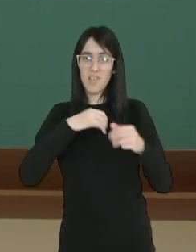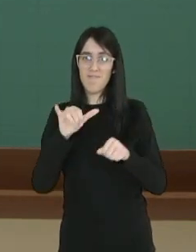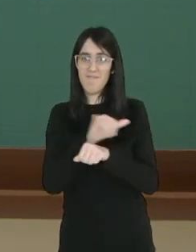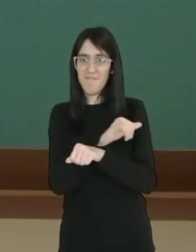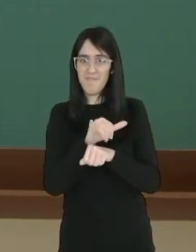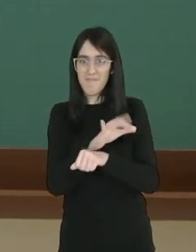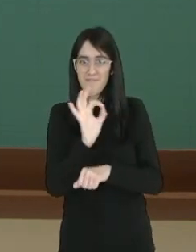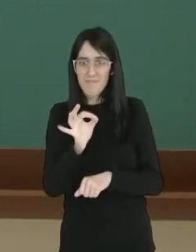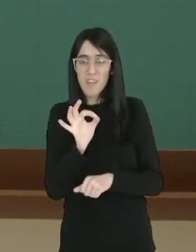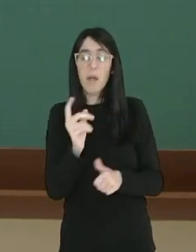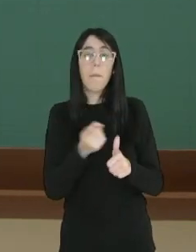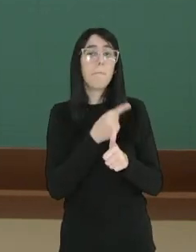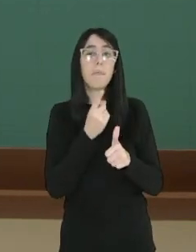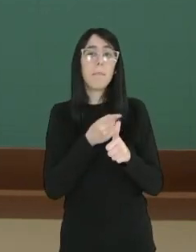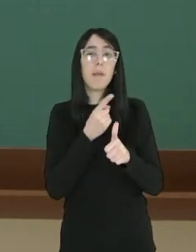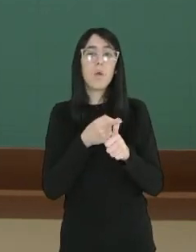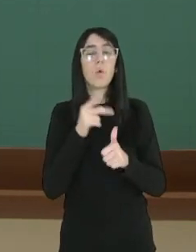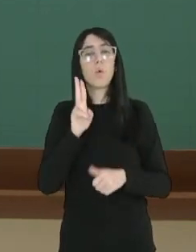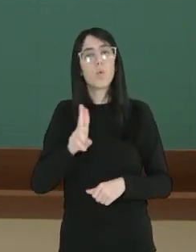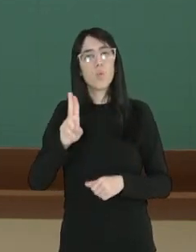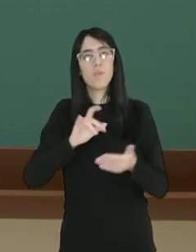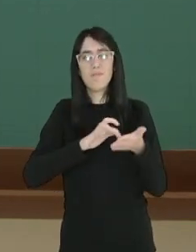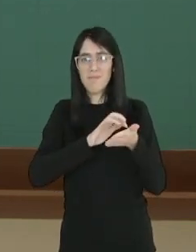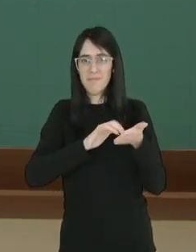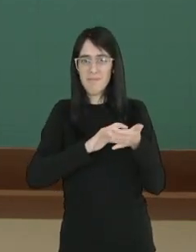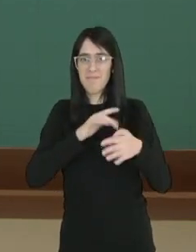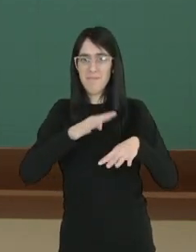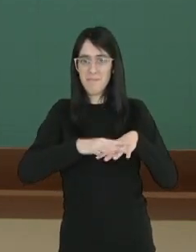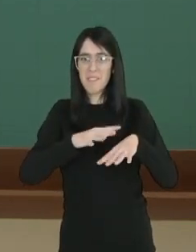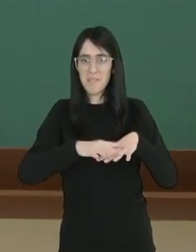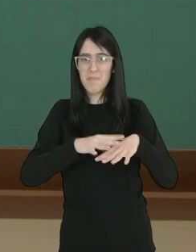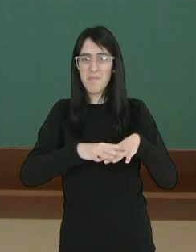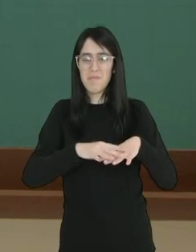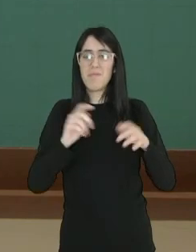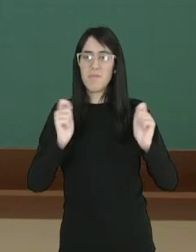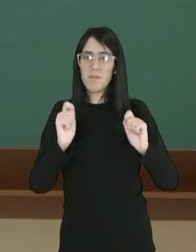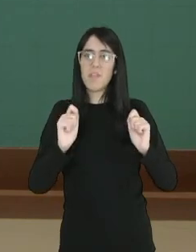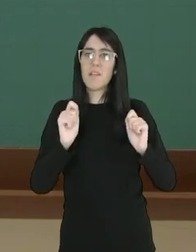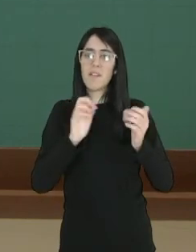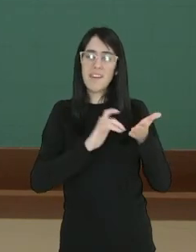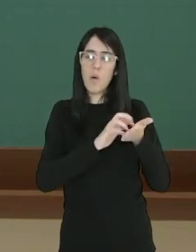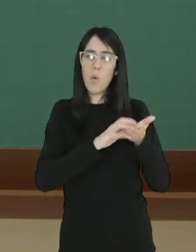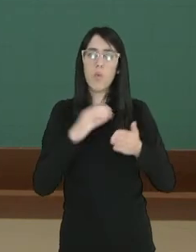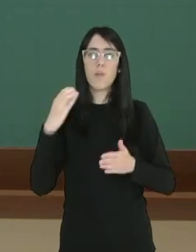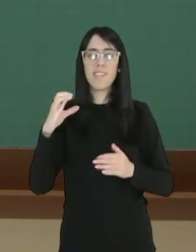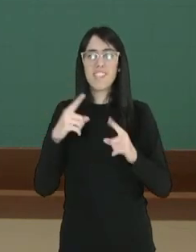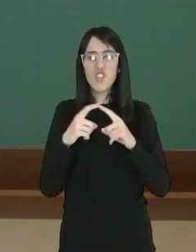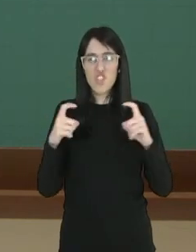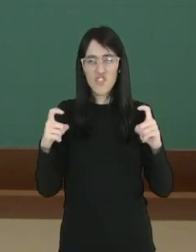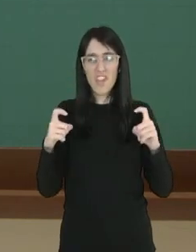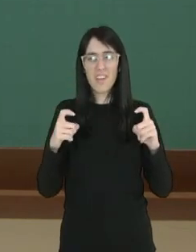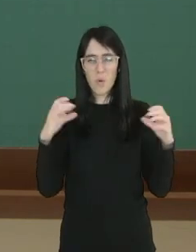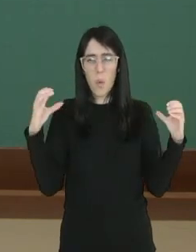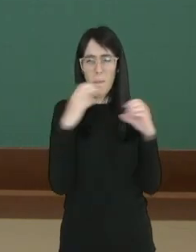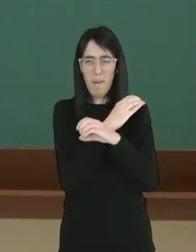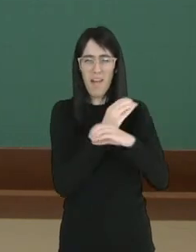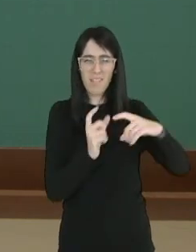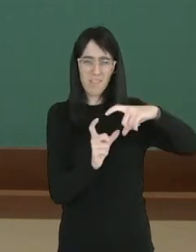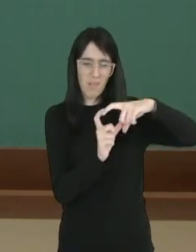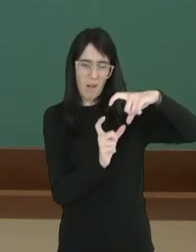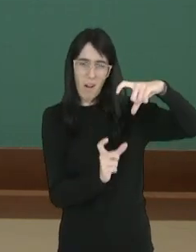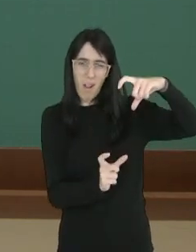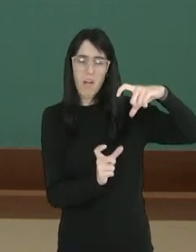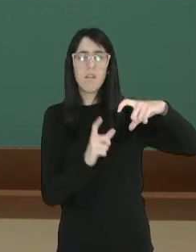cálculos. Primeiro, usando a calculadora. Então, uma calculadora científica, ela tem todas as funções. Ela aparece para